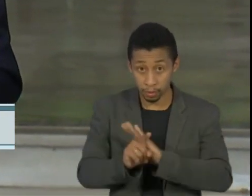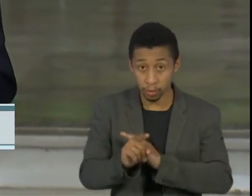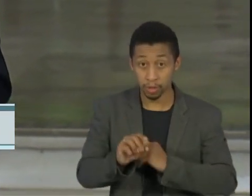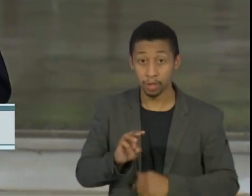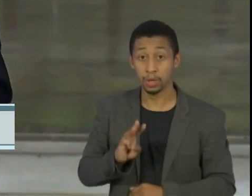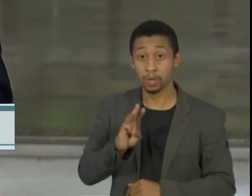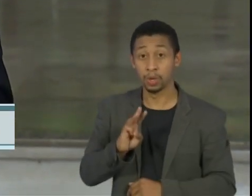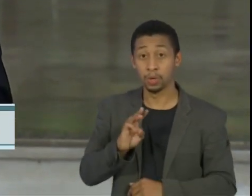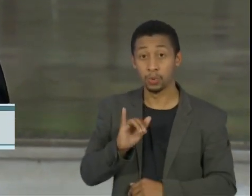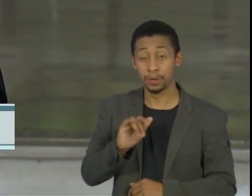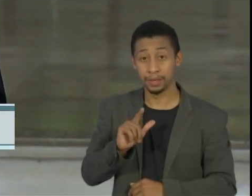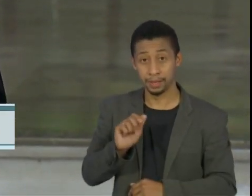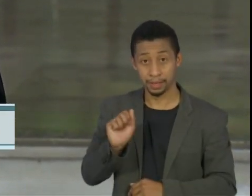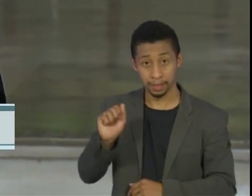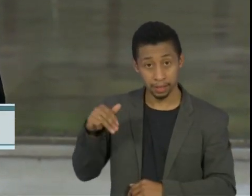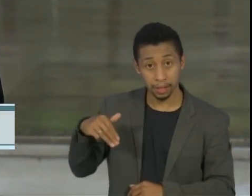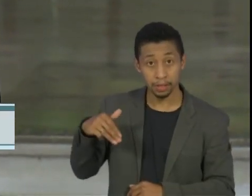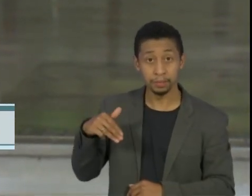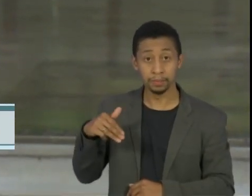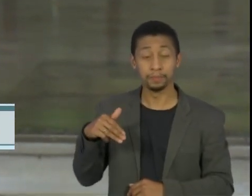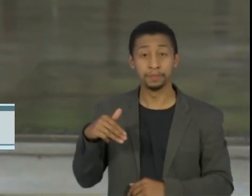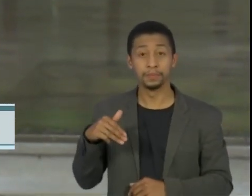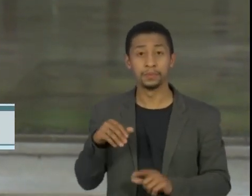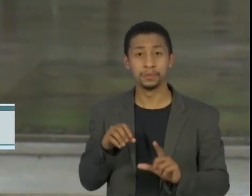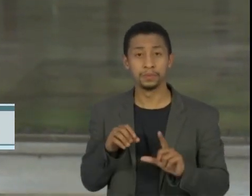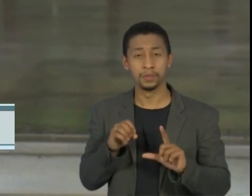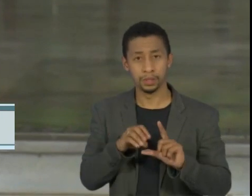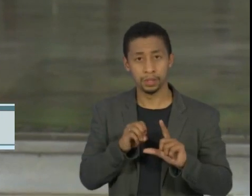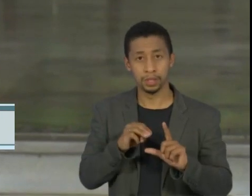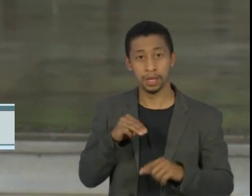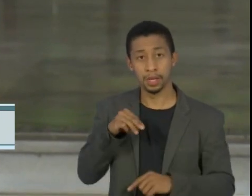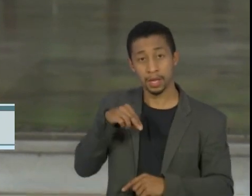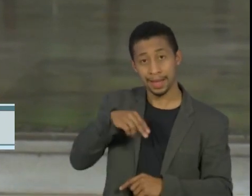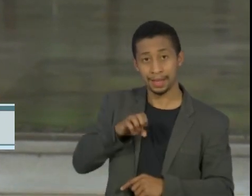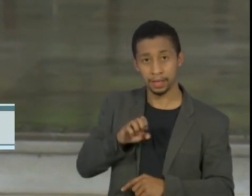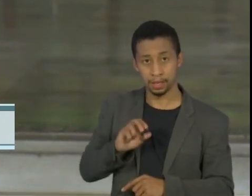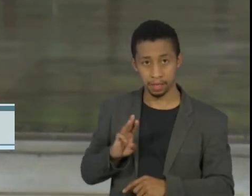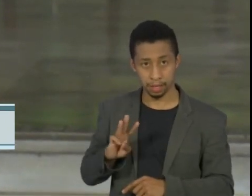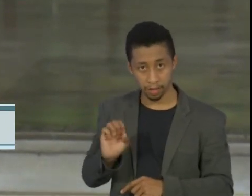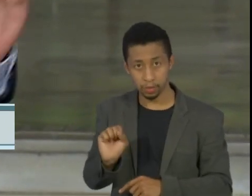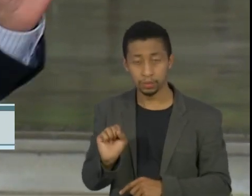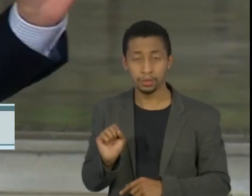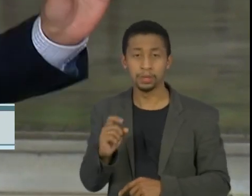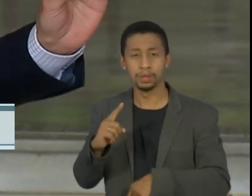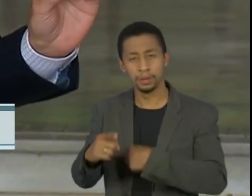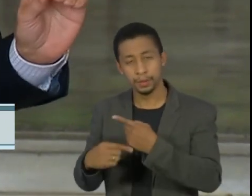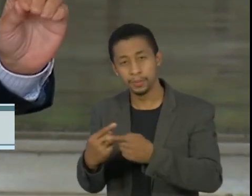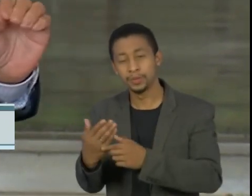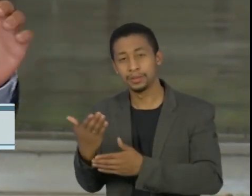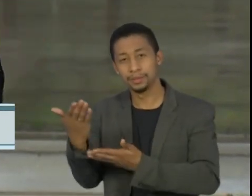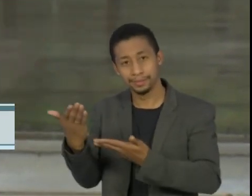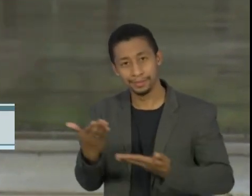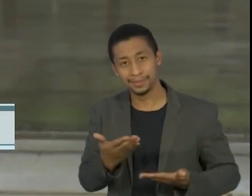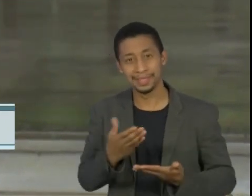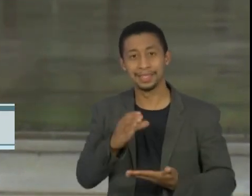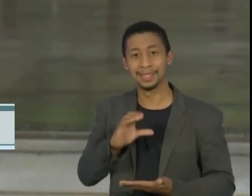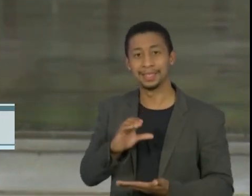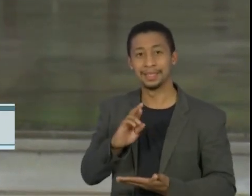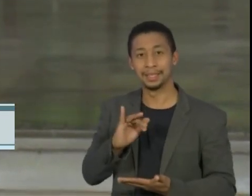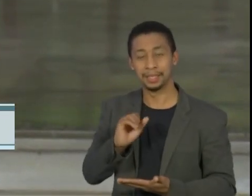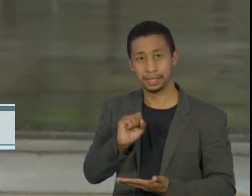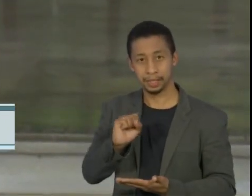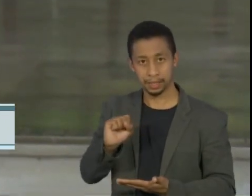William Cury. Will, depois da sua pergunta eu vou pedir a Cristina Megide, que vai fazer uma breve intervenção, apenas